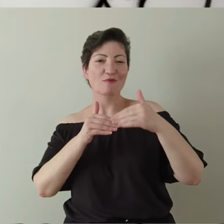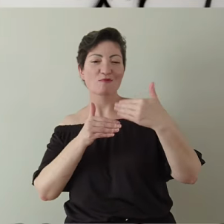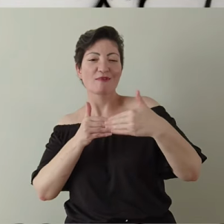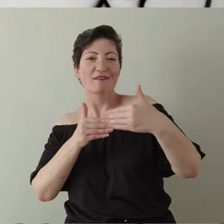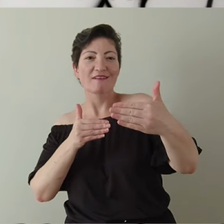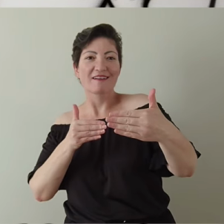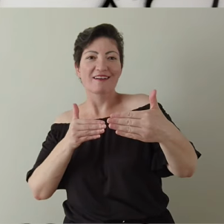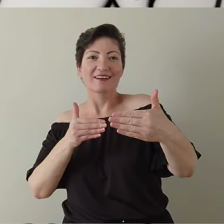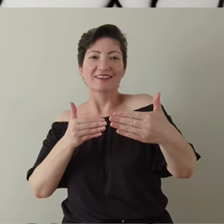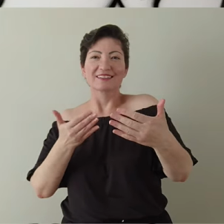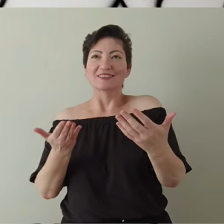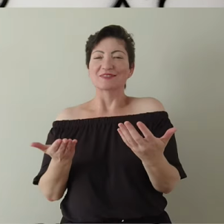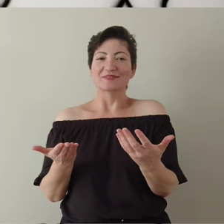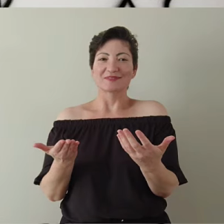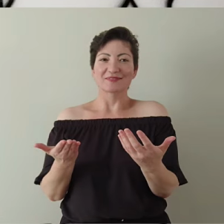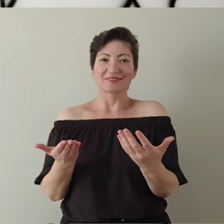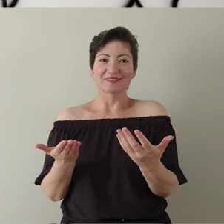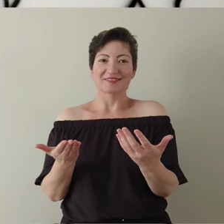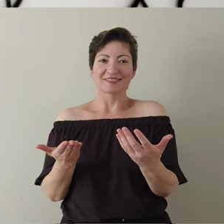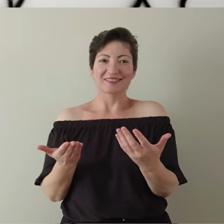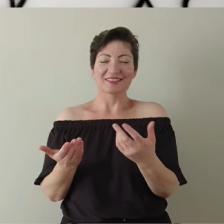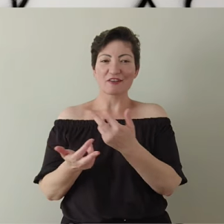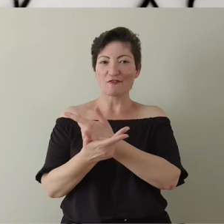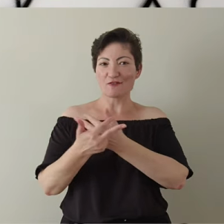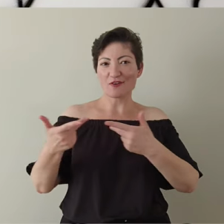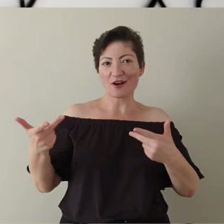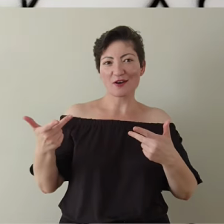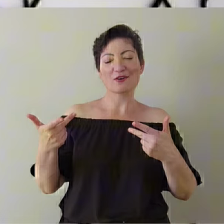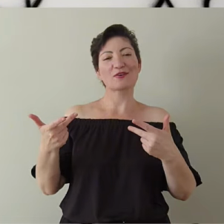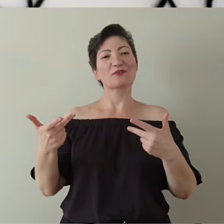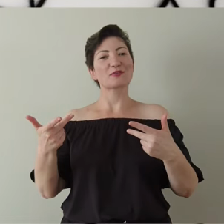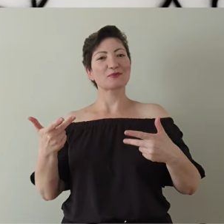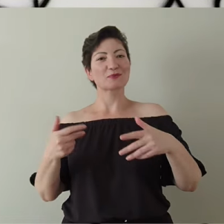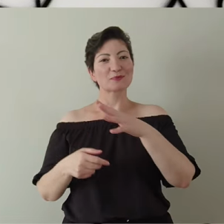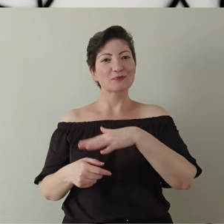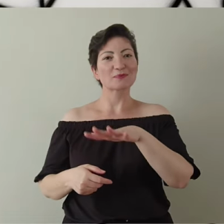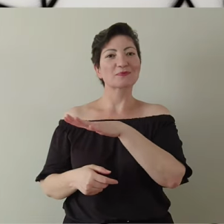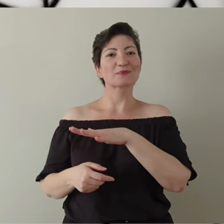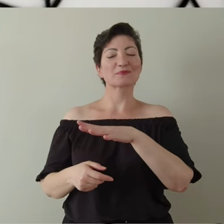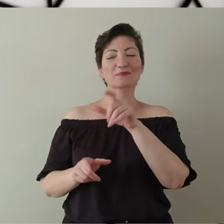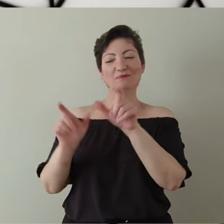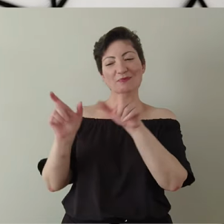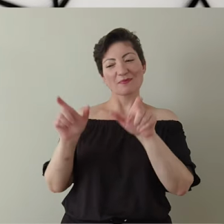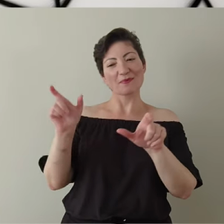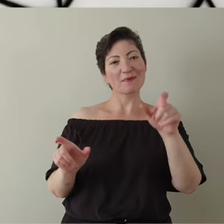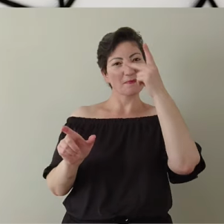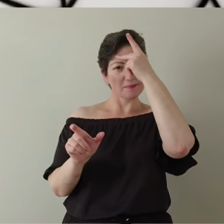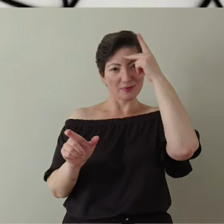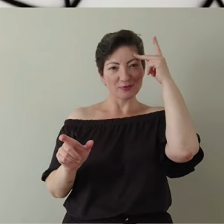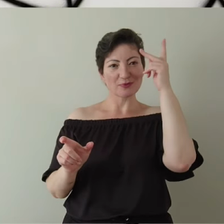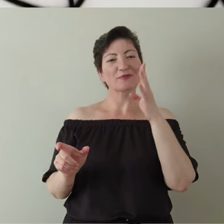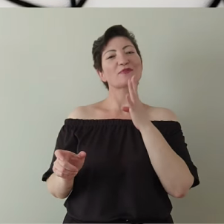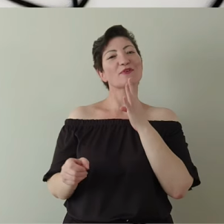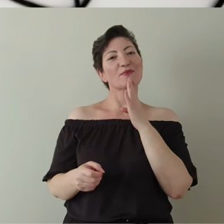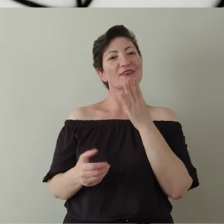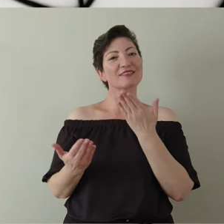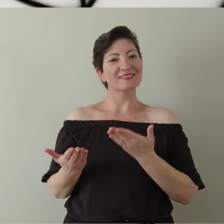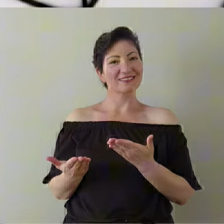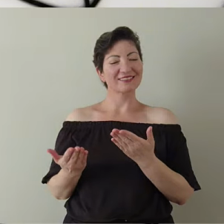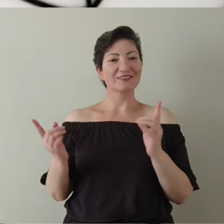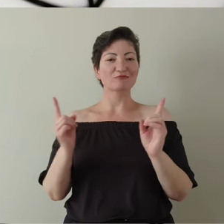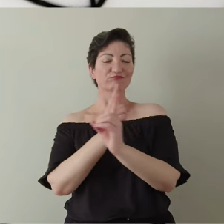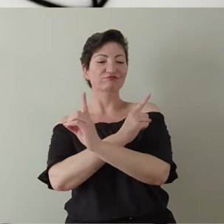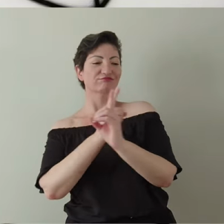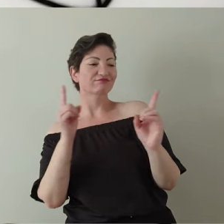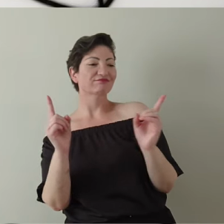E nisso, das diferentes turmas que a gente vai passando lá, eu fui conhecendo diferentes pessoas também, né? E acabei encontrando